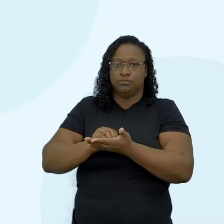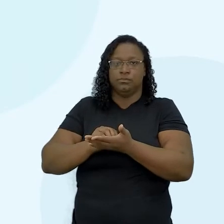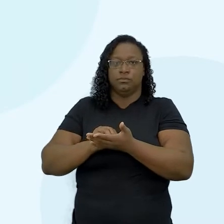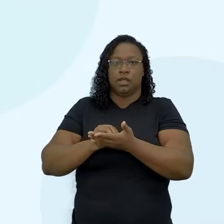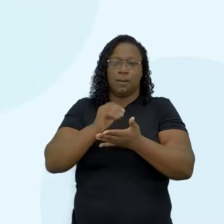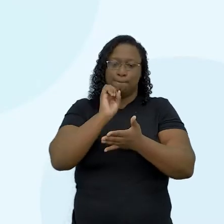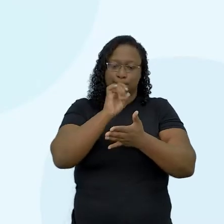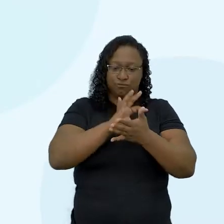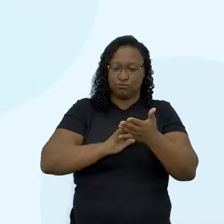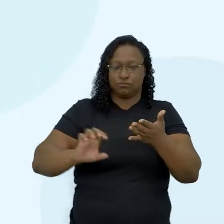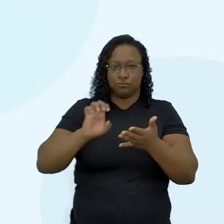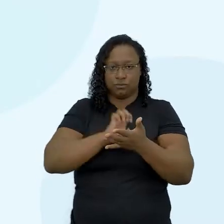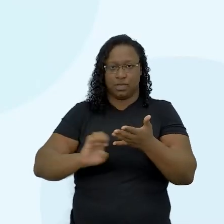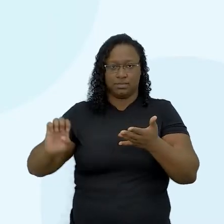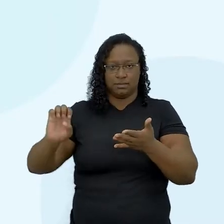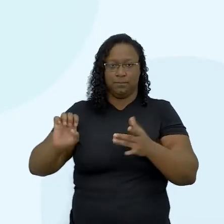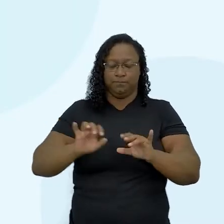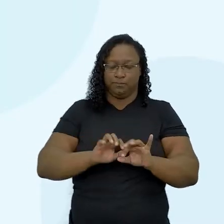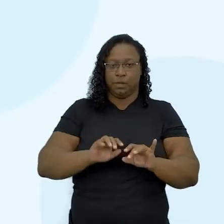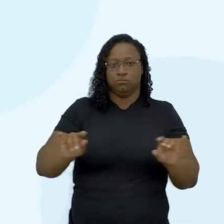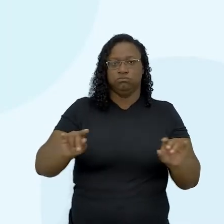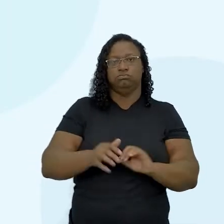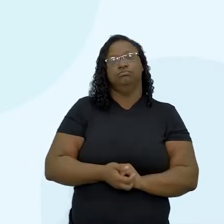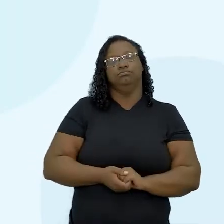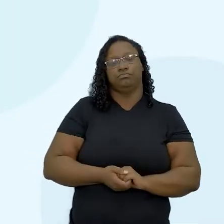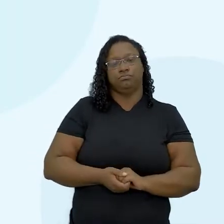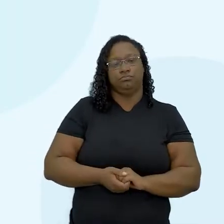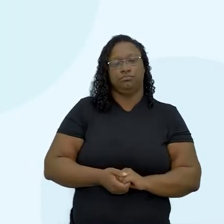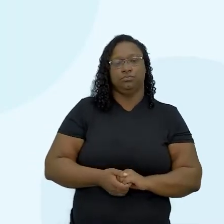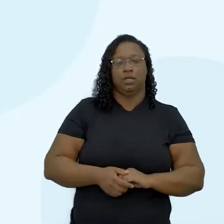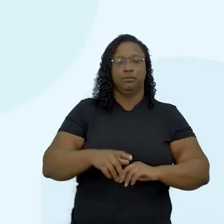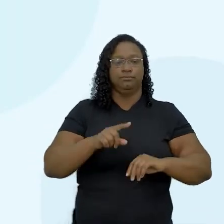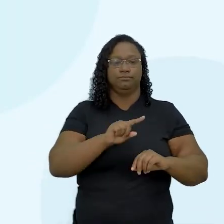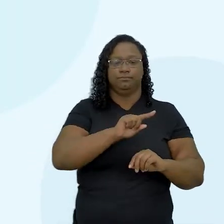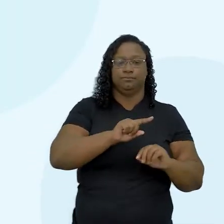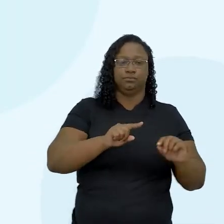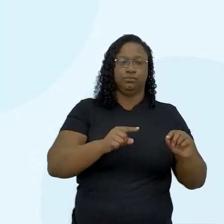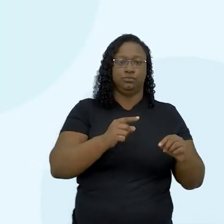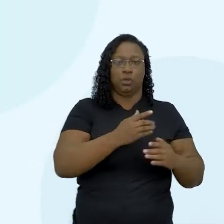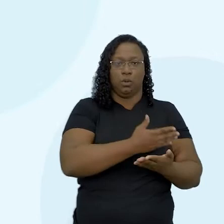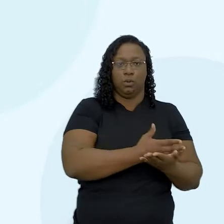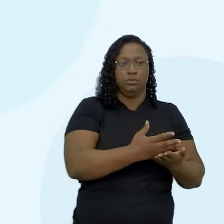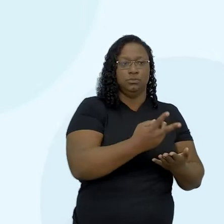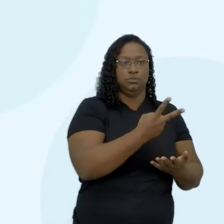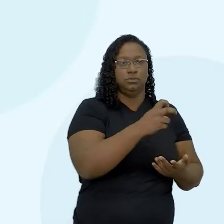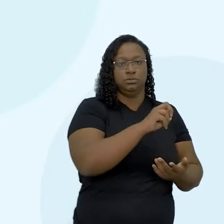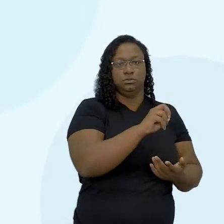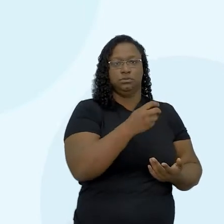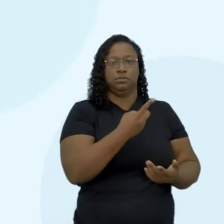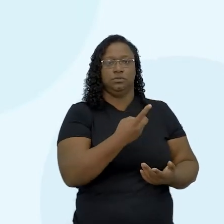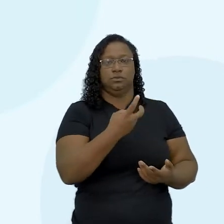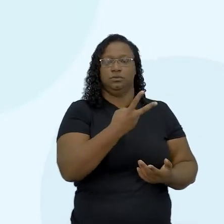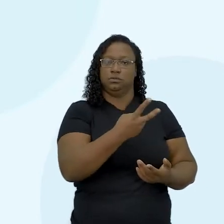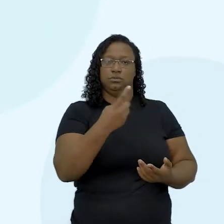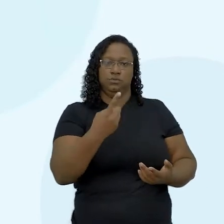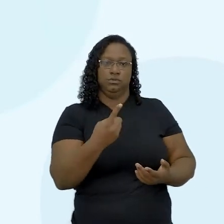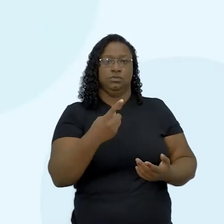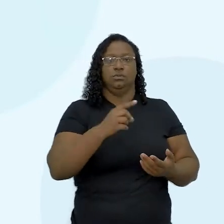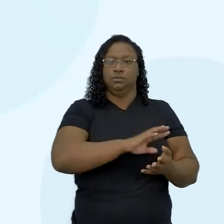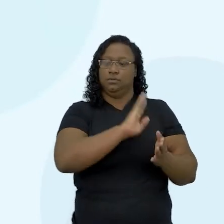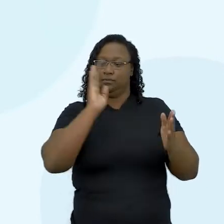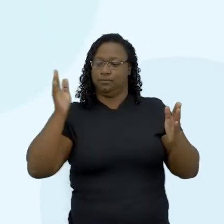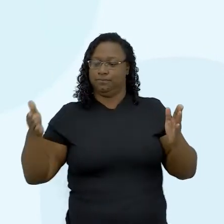Excel. Uhum. O quilowatt-hora pelos meses ali. Comecei em 2021 e fui até 2022. Tá